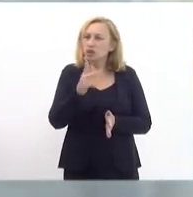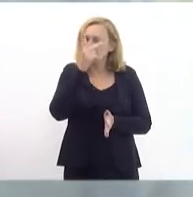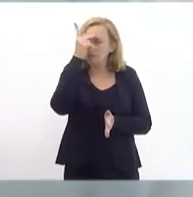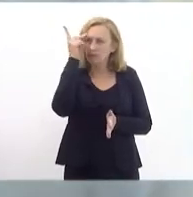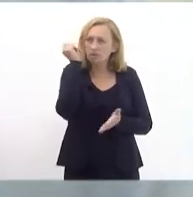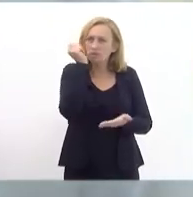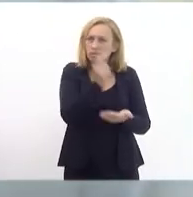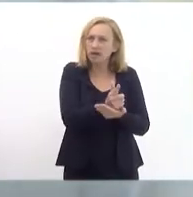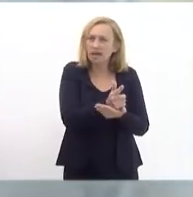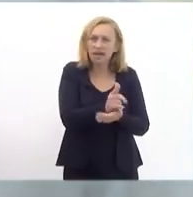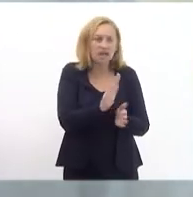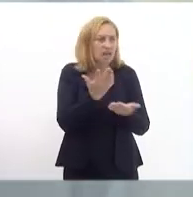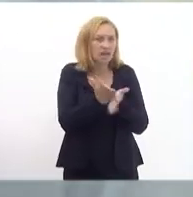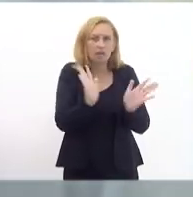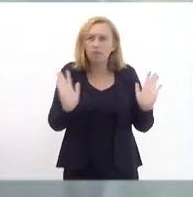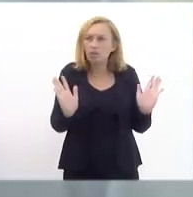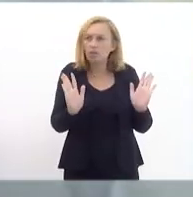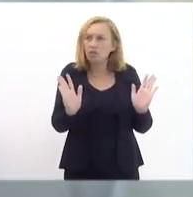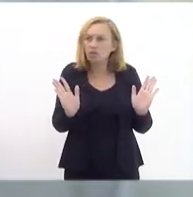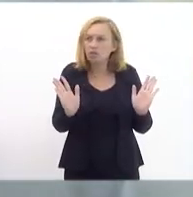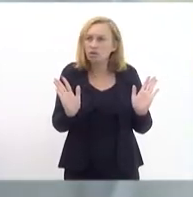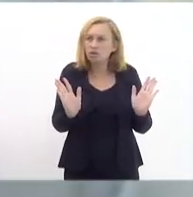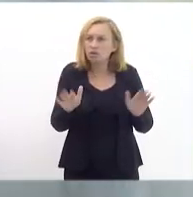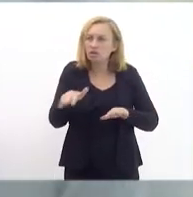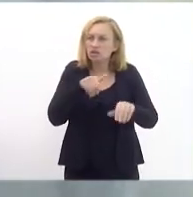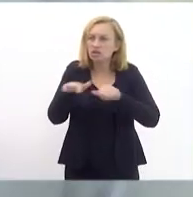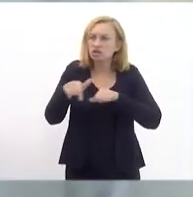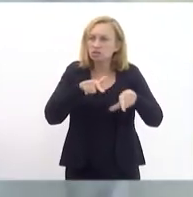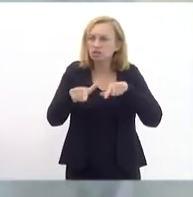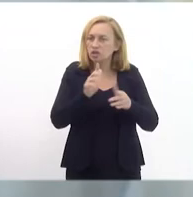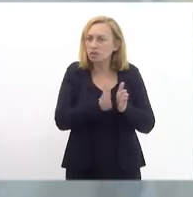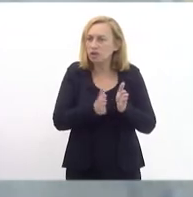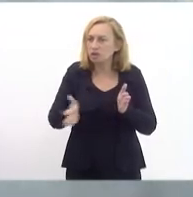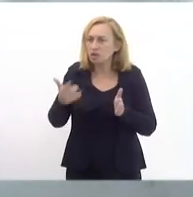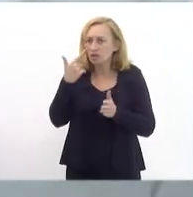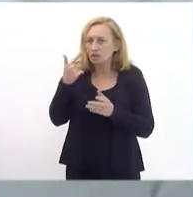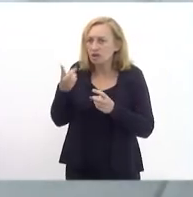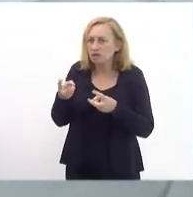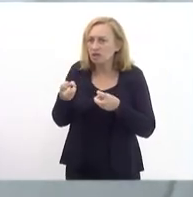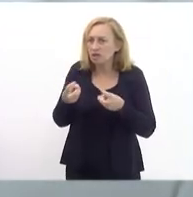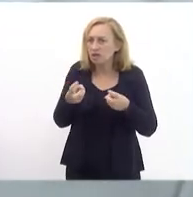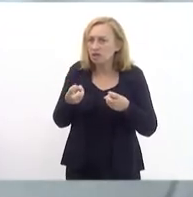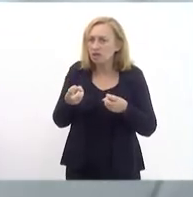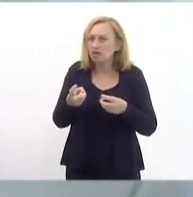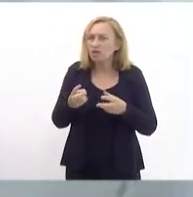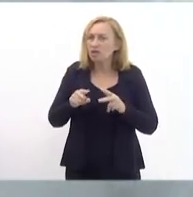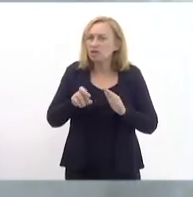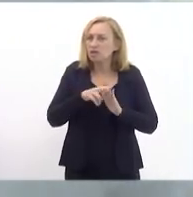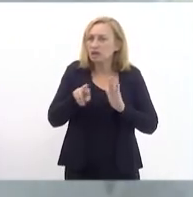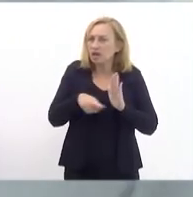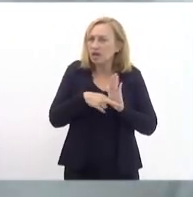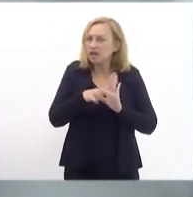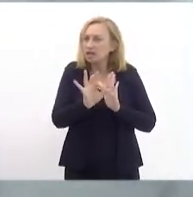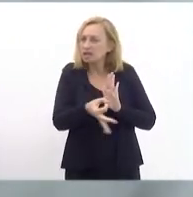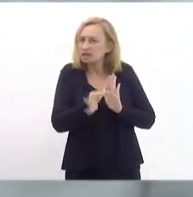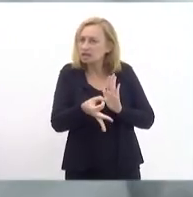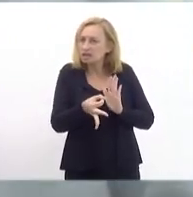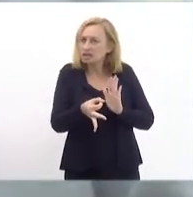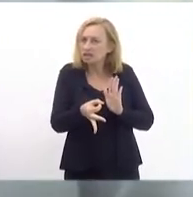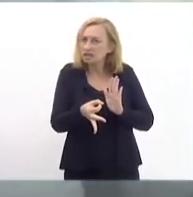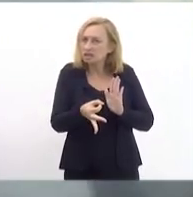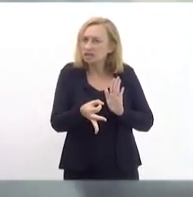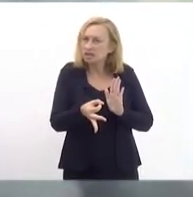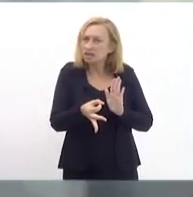sugiro a Vossa Excelência é que deixamos os trabalhos à ordem do benefício, um ajuste de conduta para que sejamos quanto